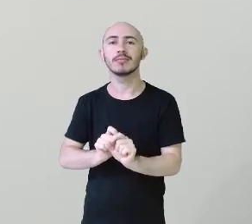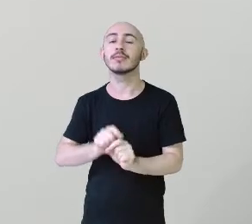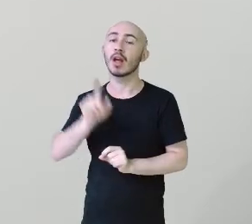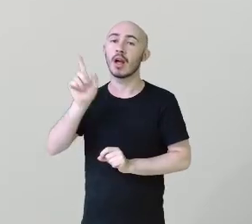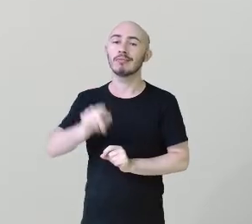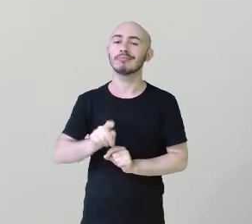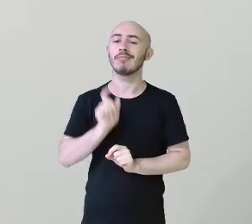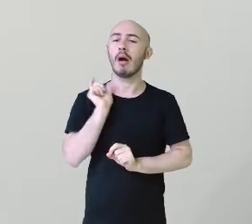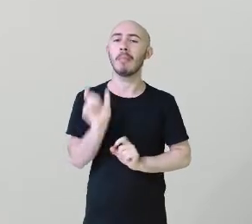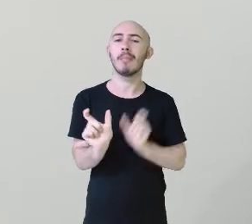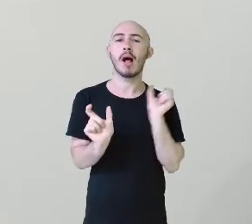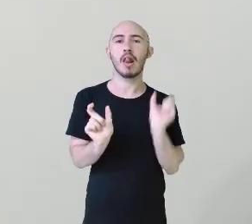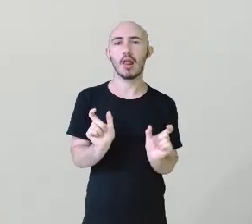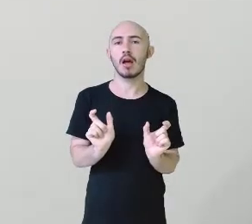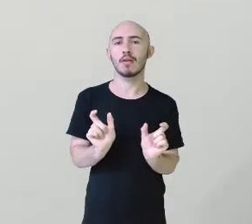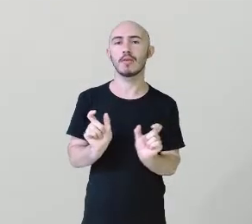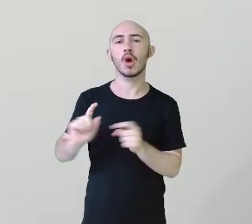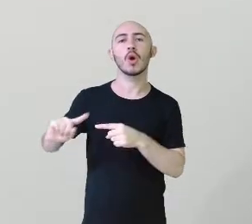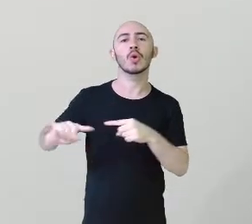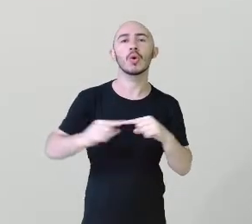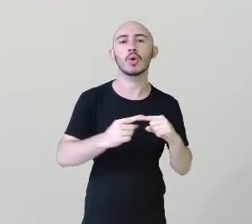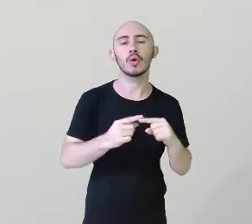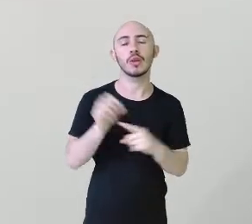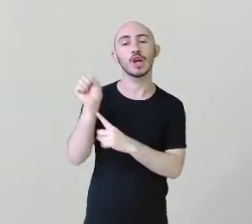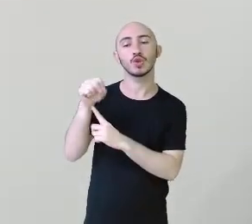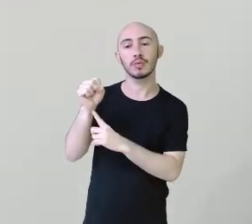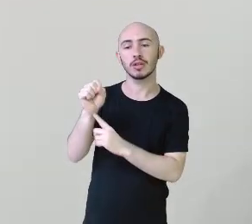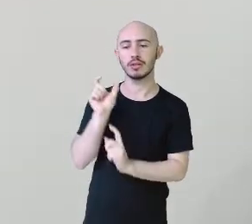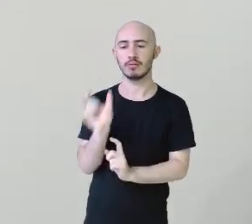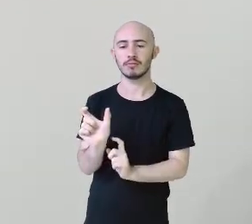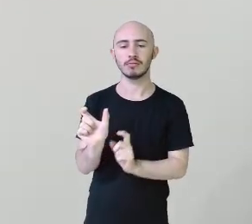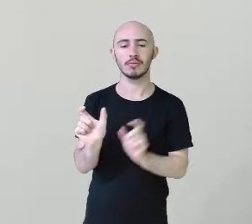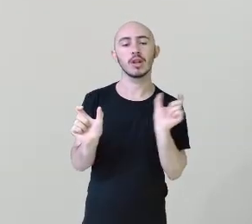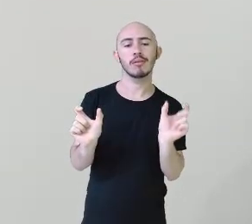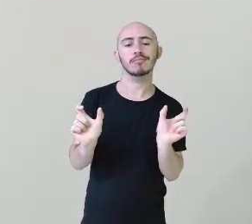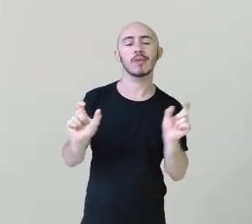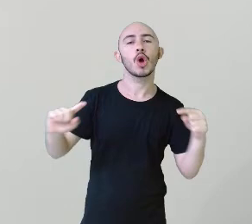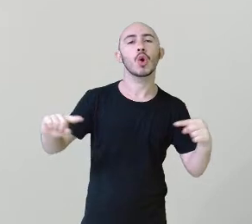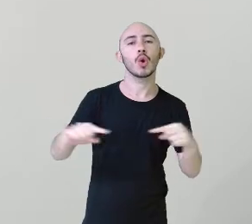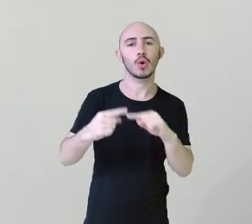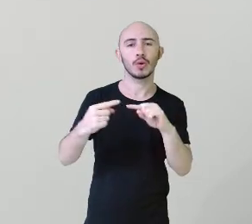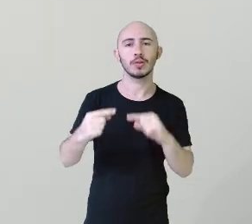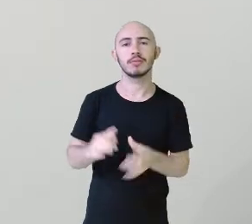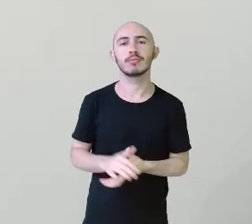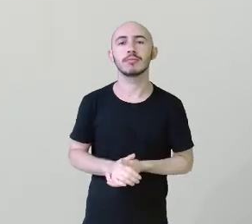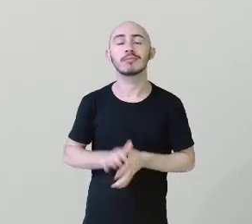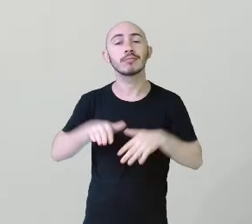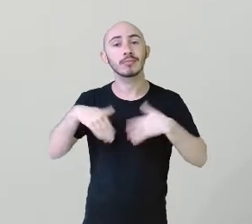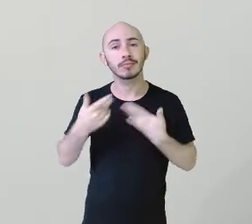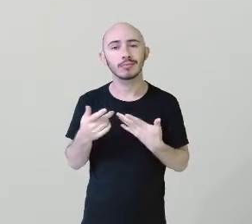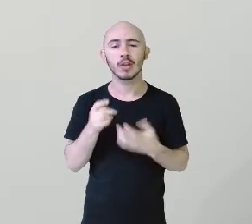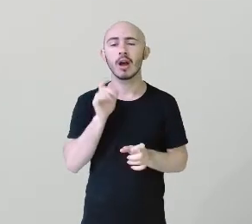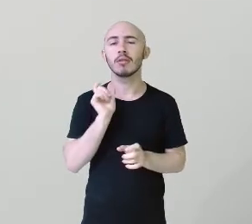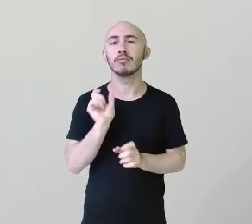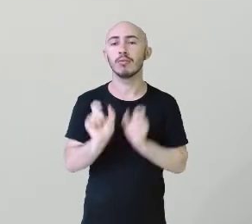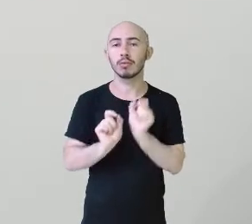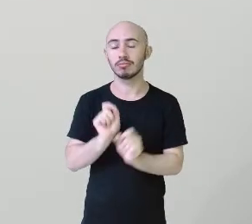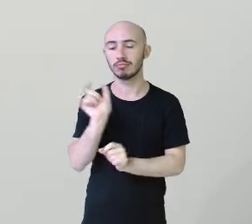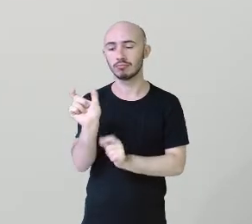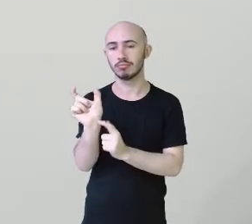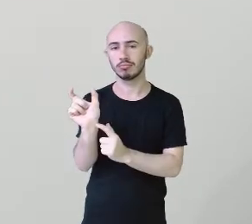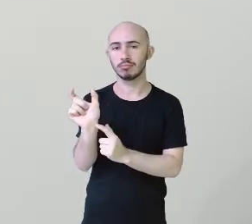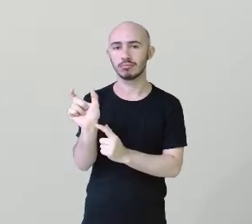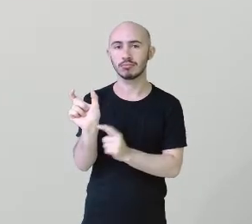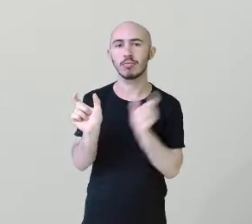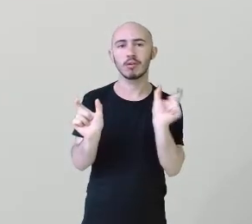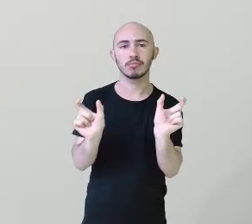são as palavras que vão concordar com o nome, o substantivo. Na concordância nominal, os termos que acompanham os substantivos, que podem